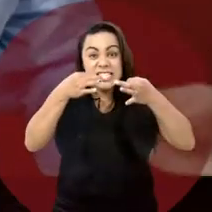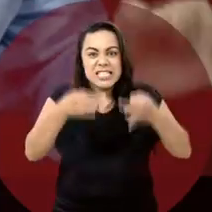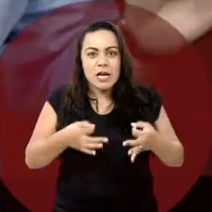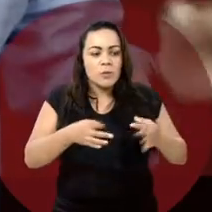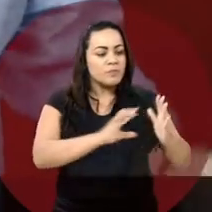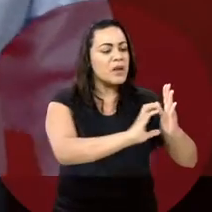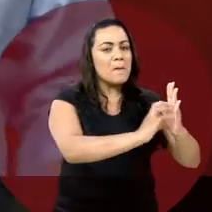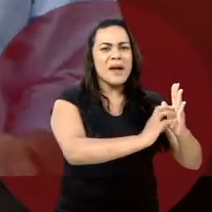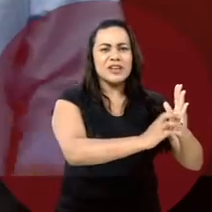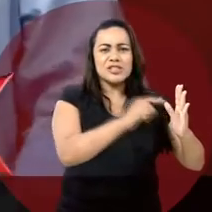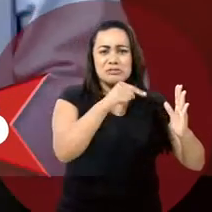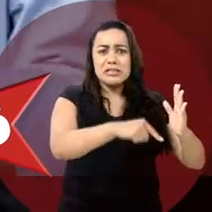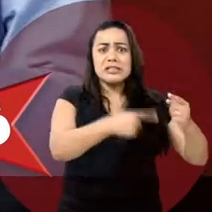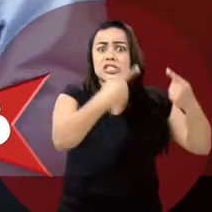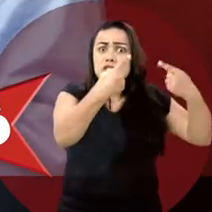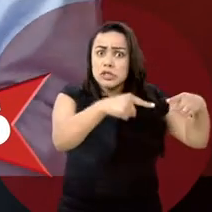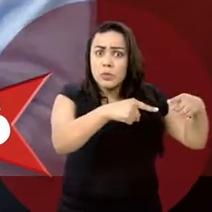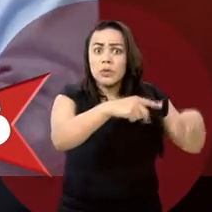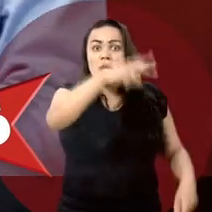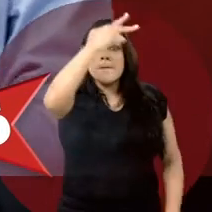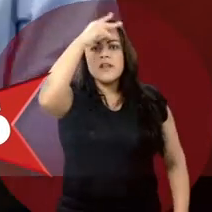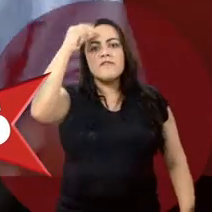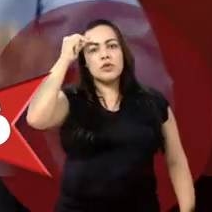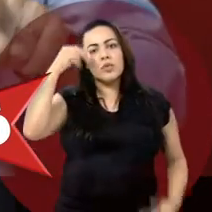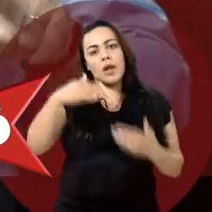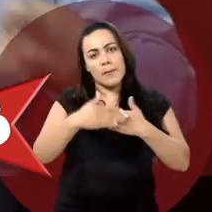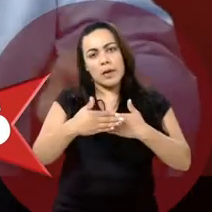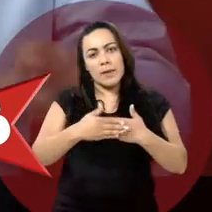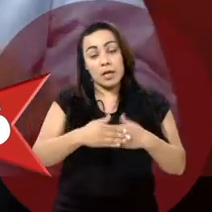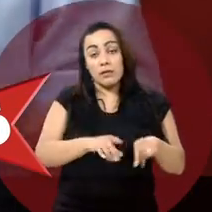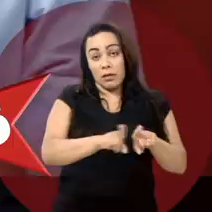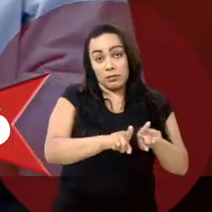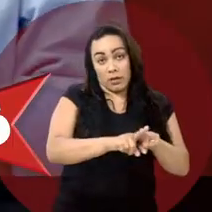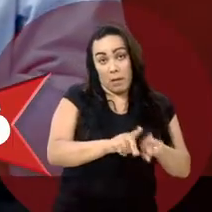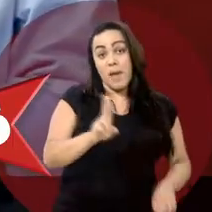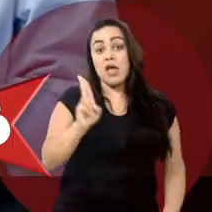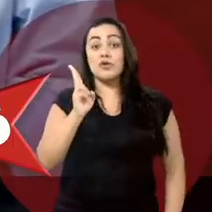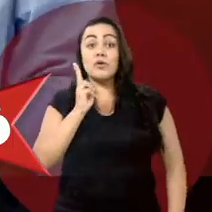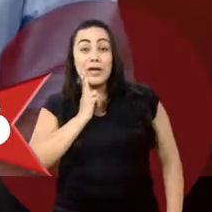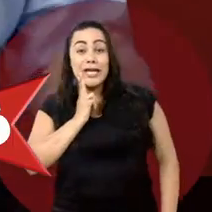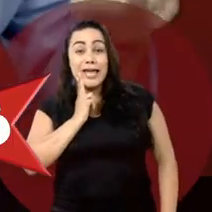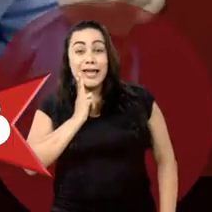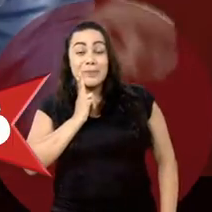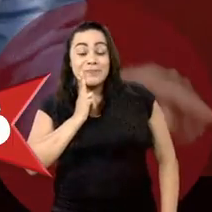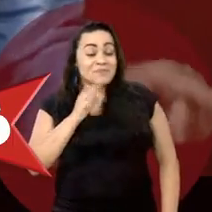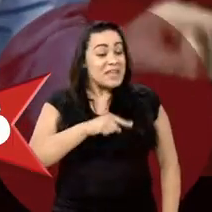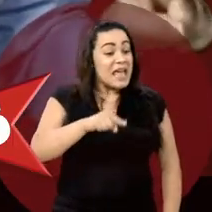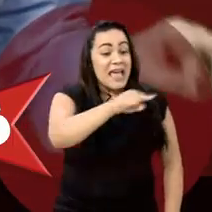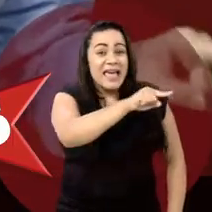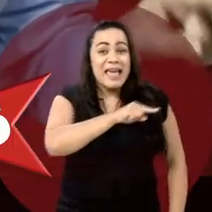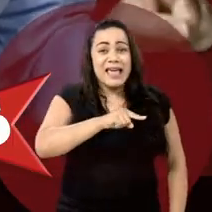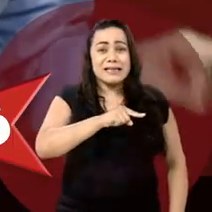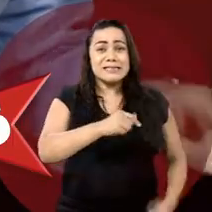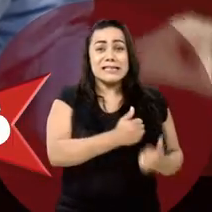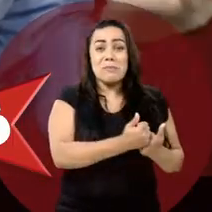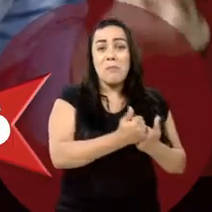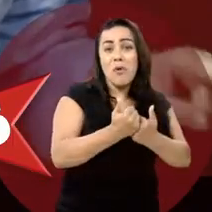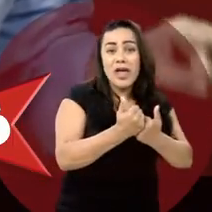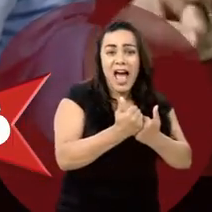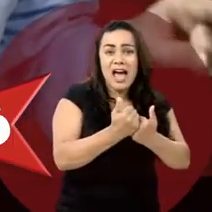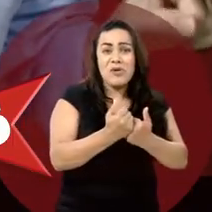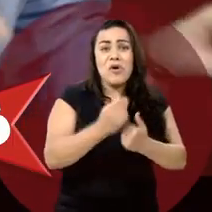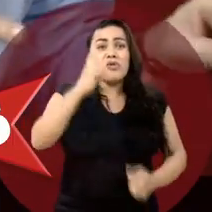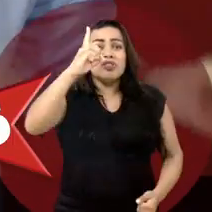Os partidos políticos que hoje disputam a Prefeitura de Ribeirão Preto, inclusive o partido do atual prefeito, apoiaram em nível federal